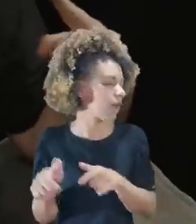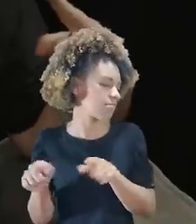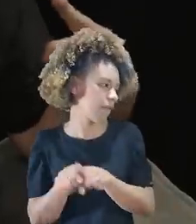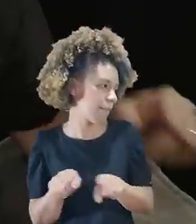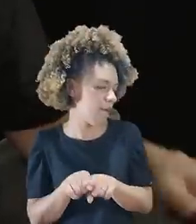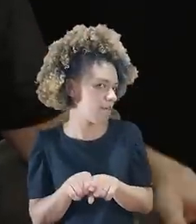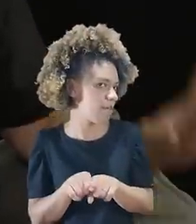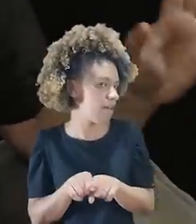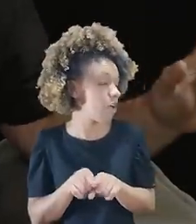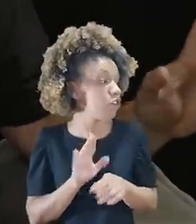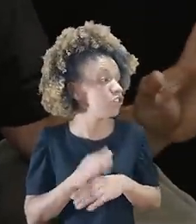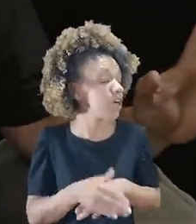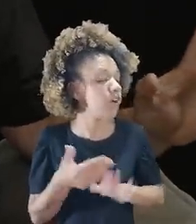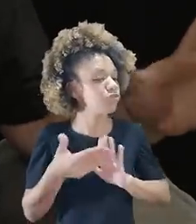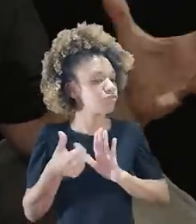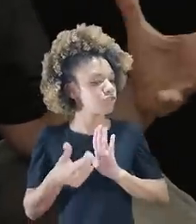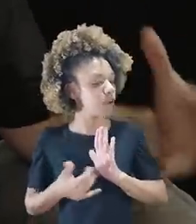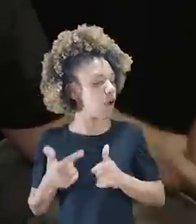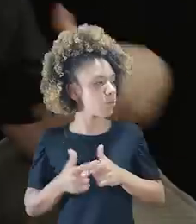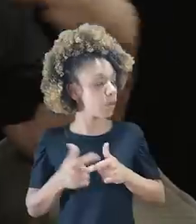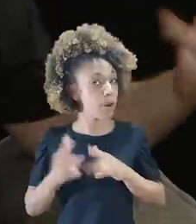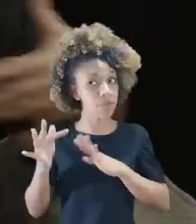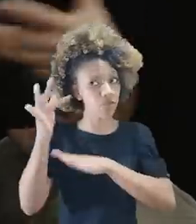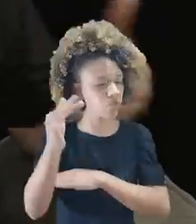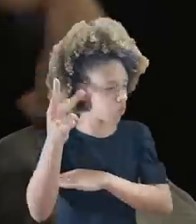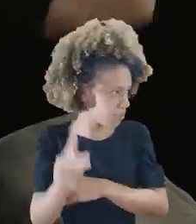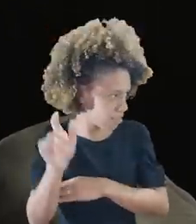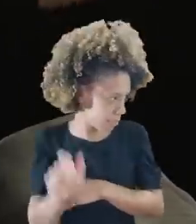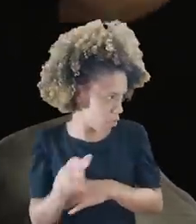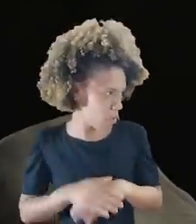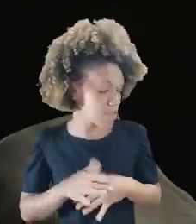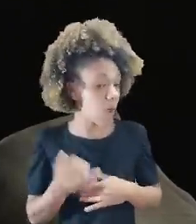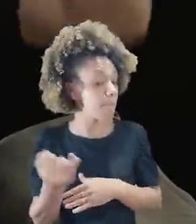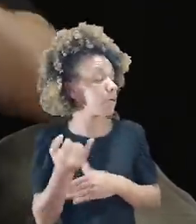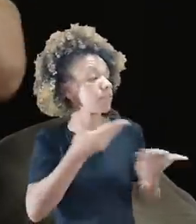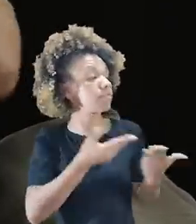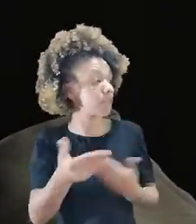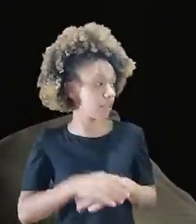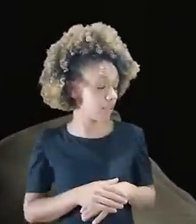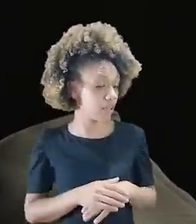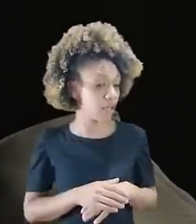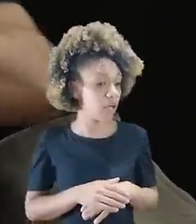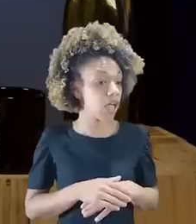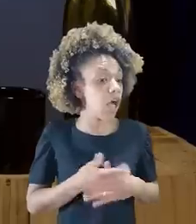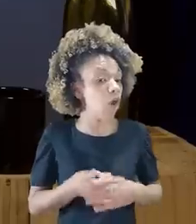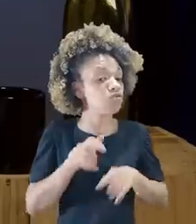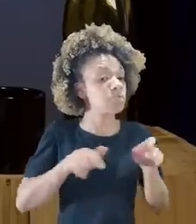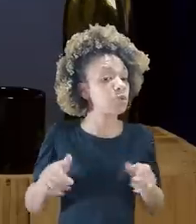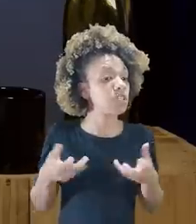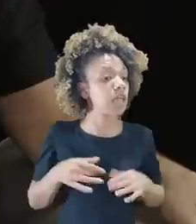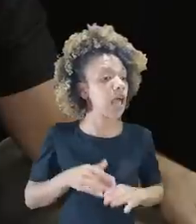agora e você tá muito bem resolvida pelo que eu vejo aqui você tá ótima tá Talvez amanhã pode estar melhor pior não importa Mas você tá bem agora